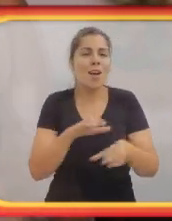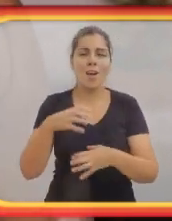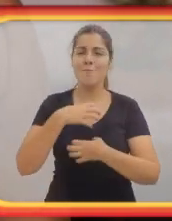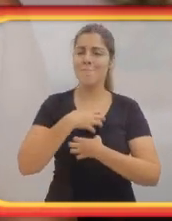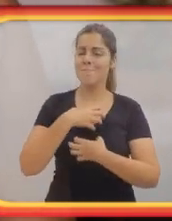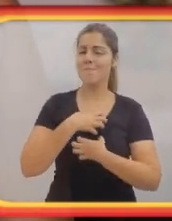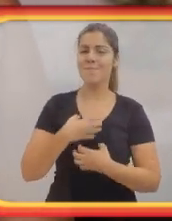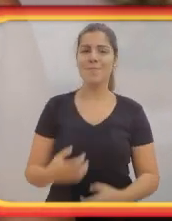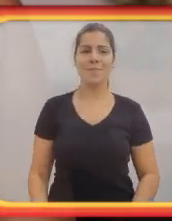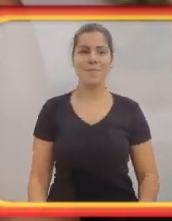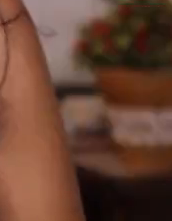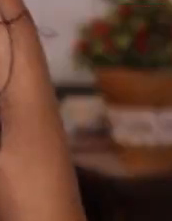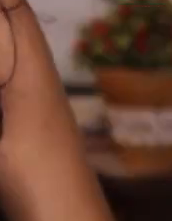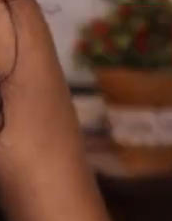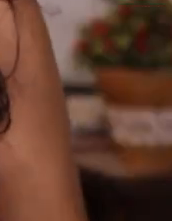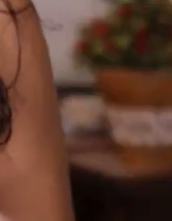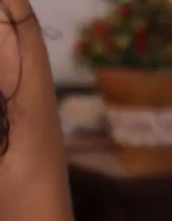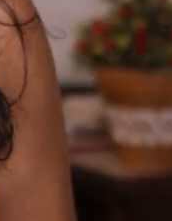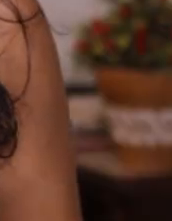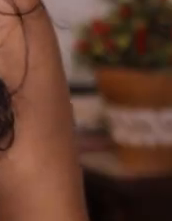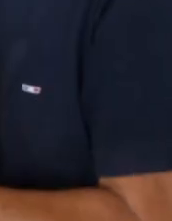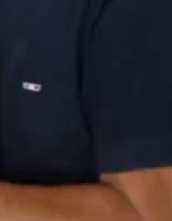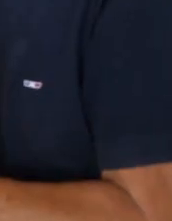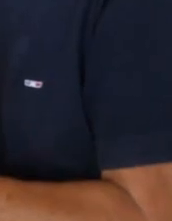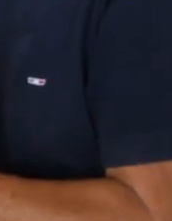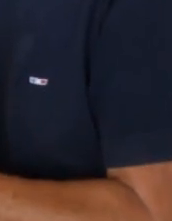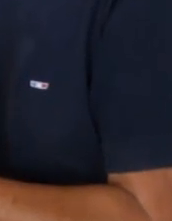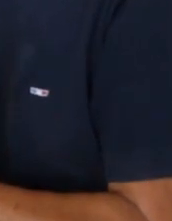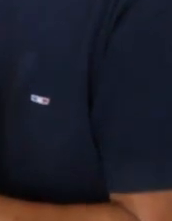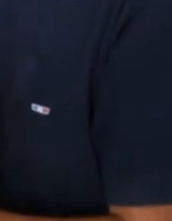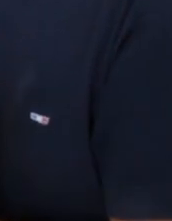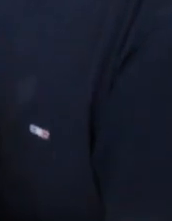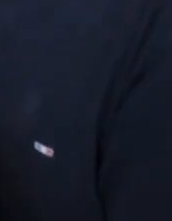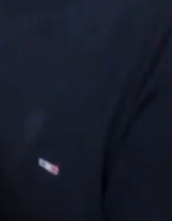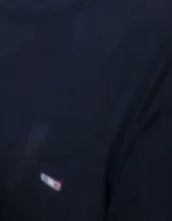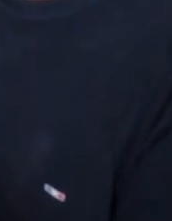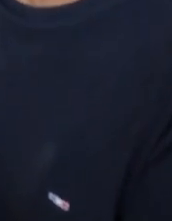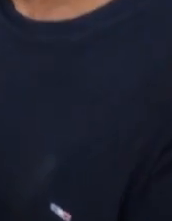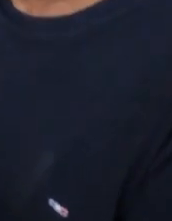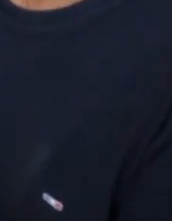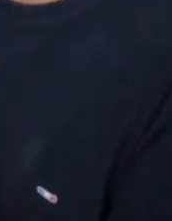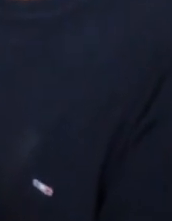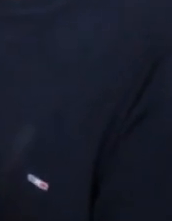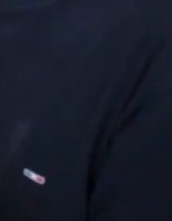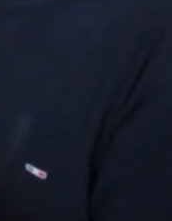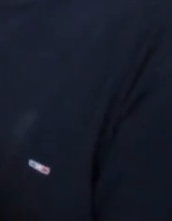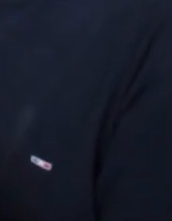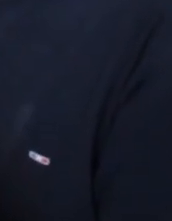pessoas realmente emocionadas, né? Ele passa uma emoção muito grande quando ele toca.